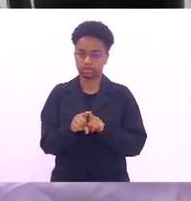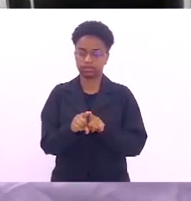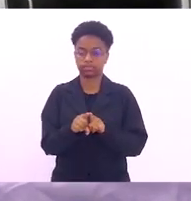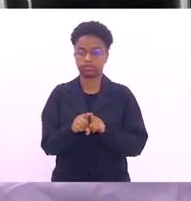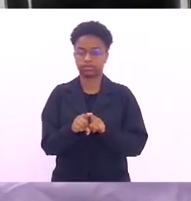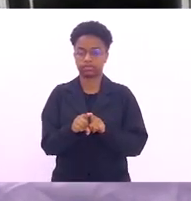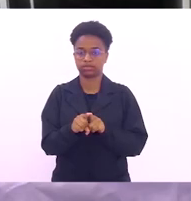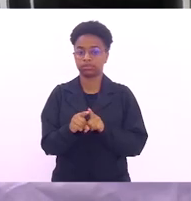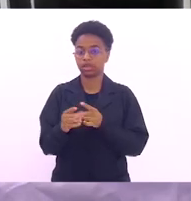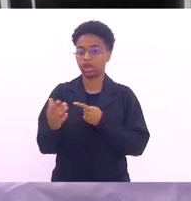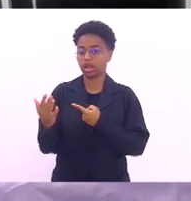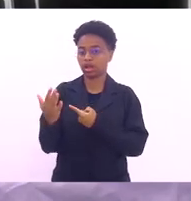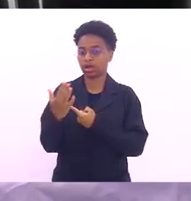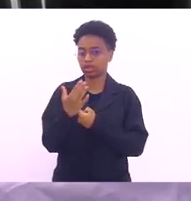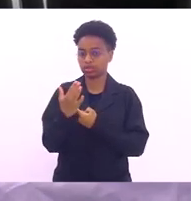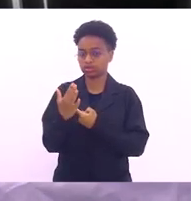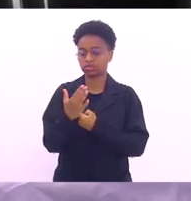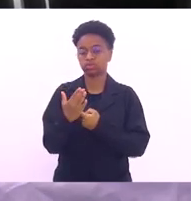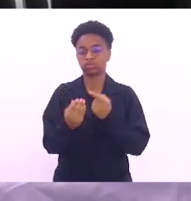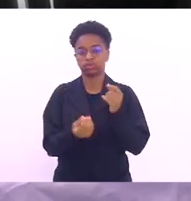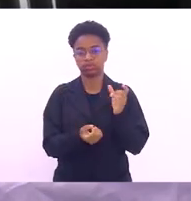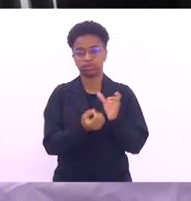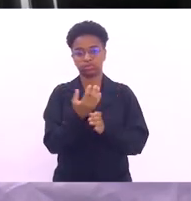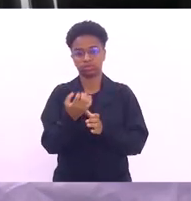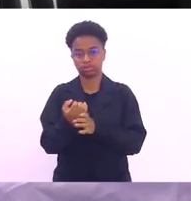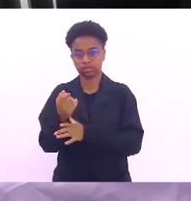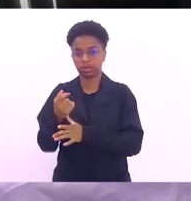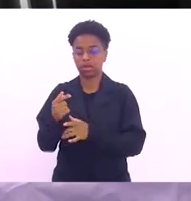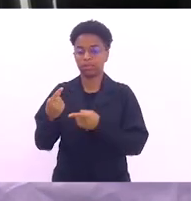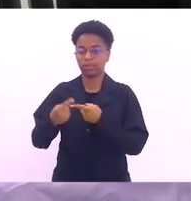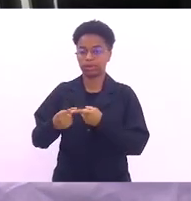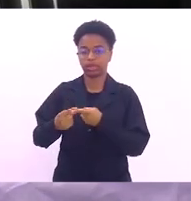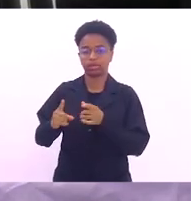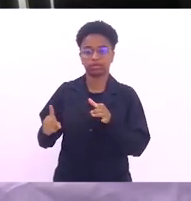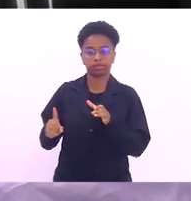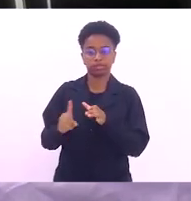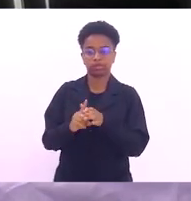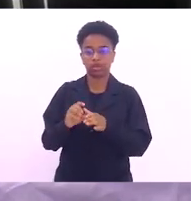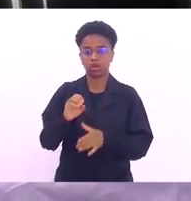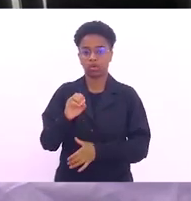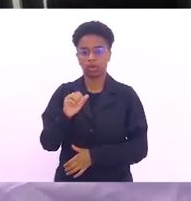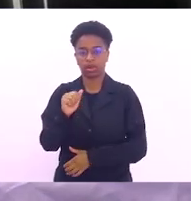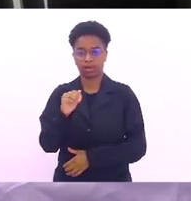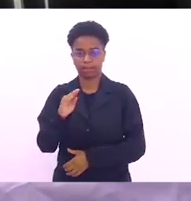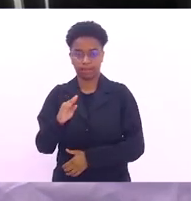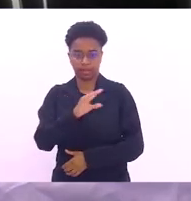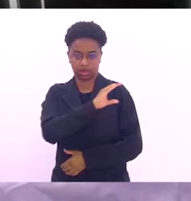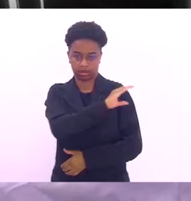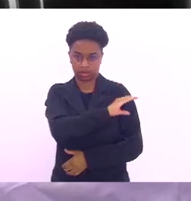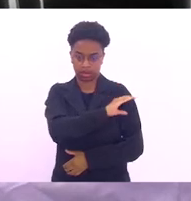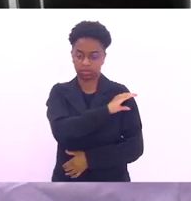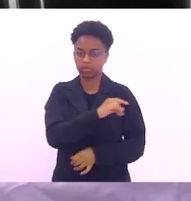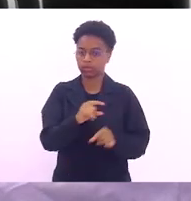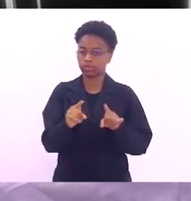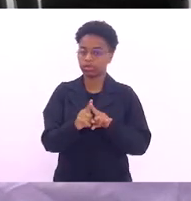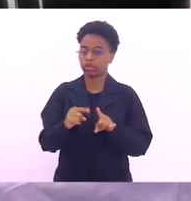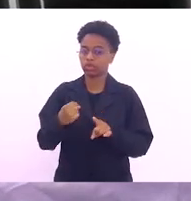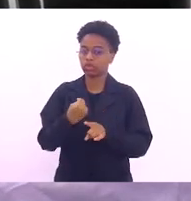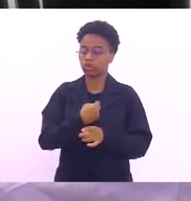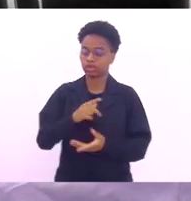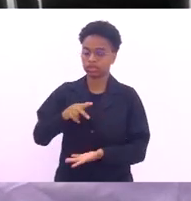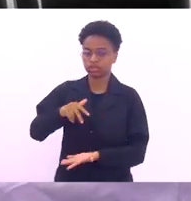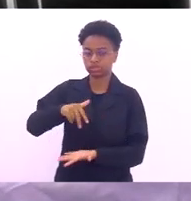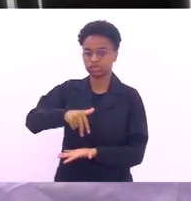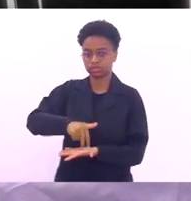nos ajudou na formulação membro da OAB de Campos e que a gente está aqui como reflexo